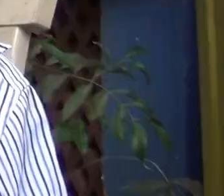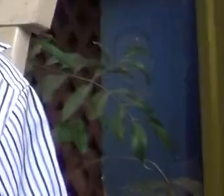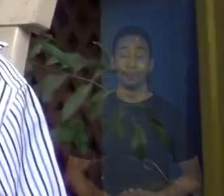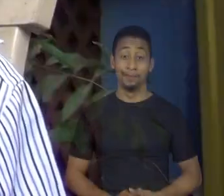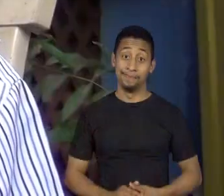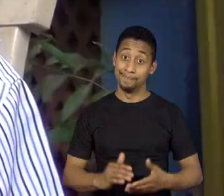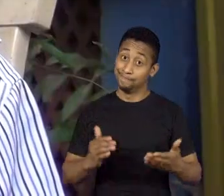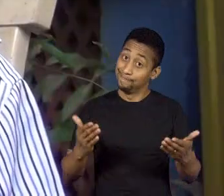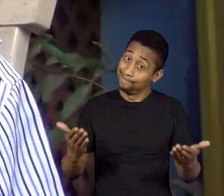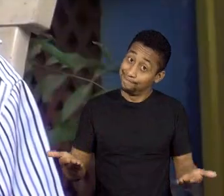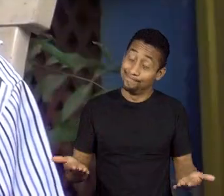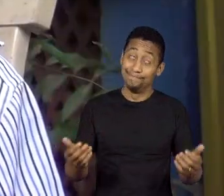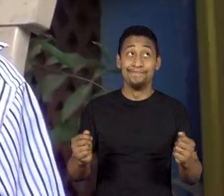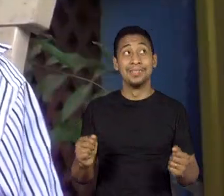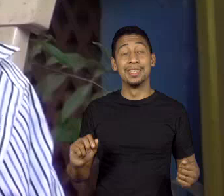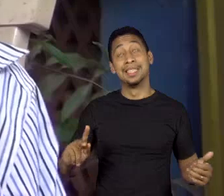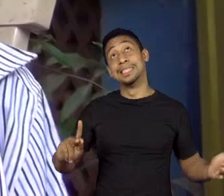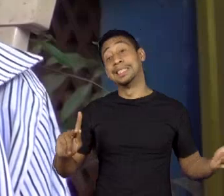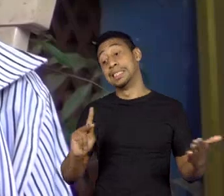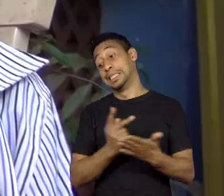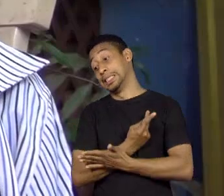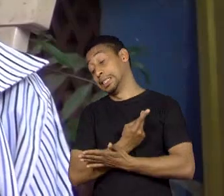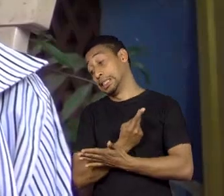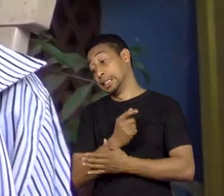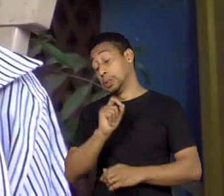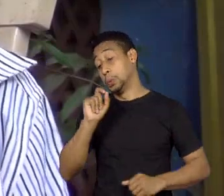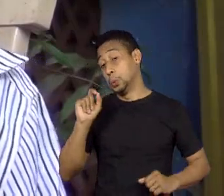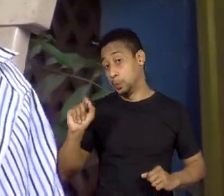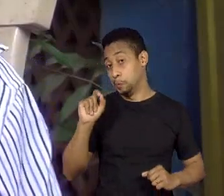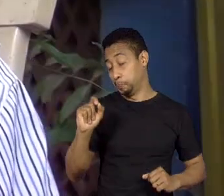Mas acontece que quando